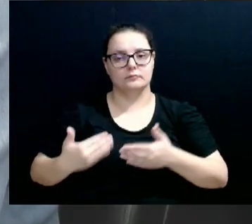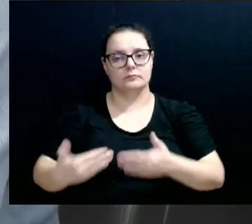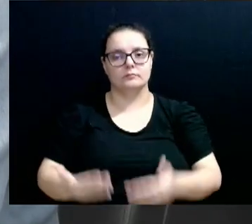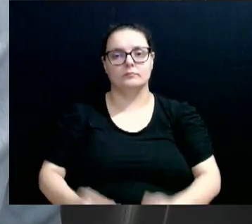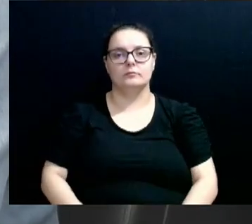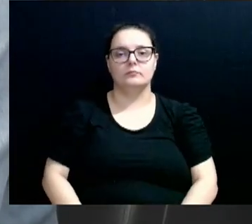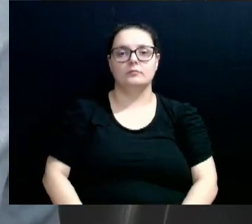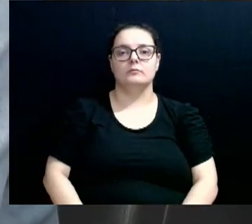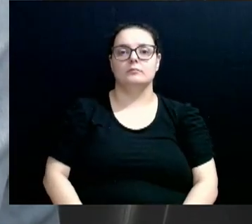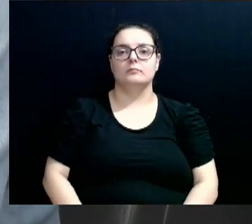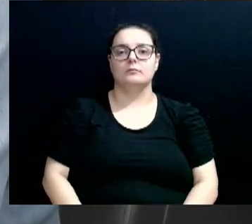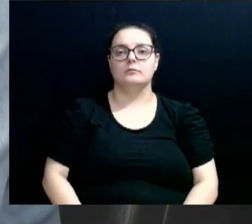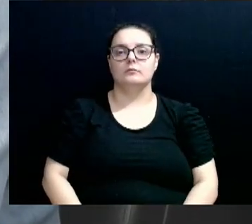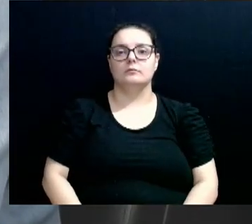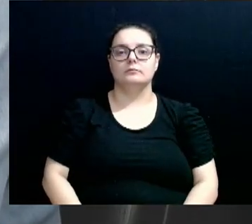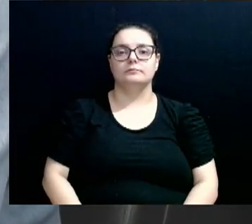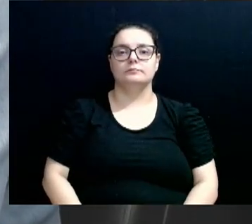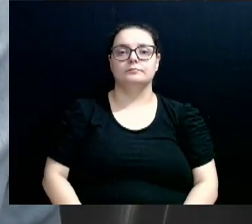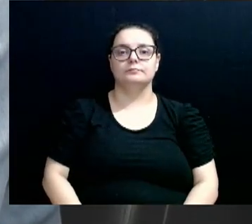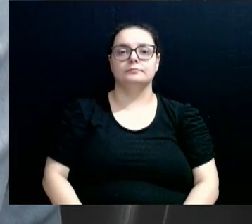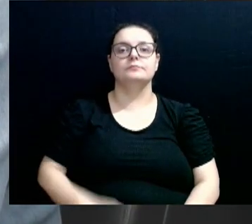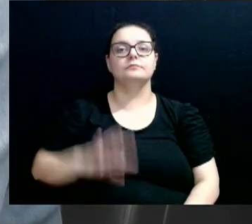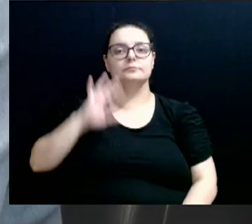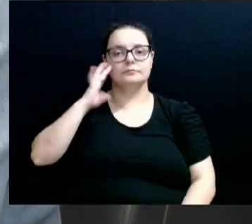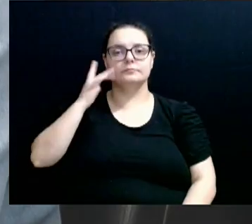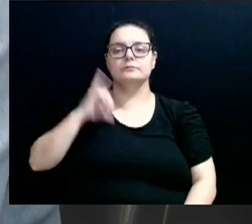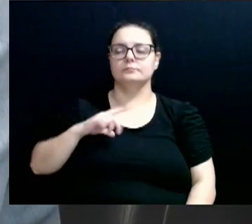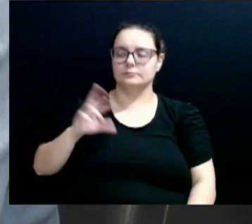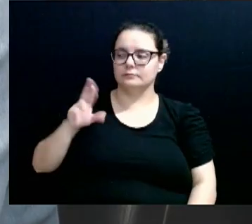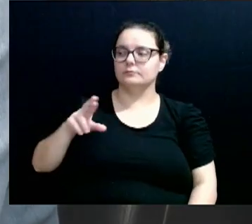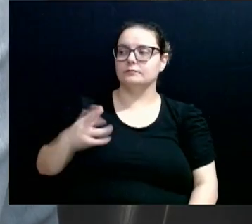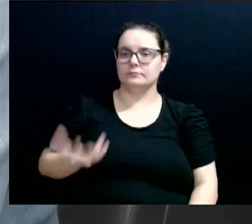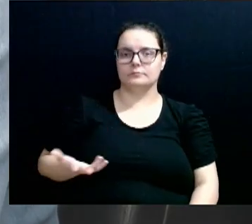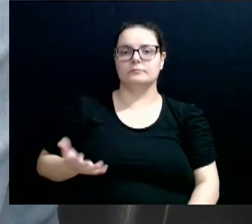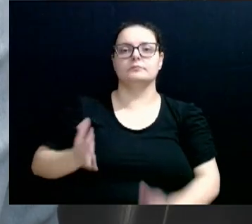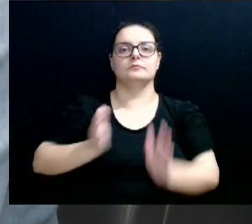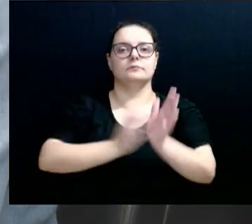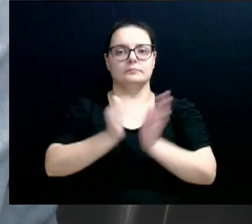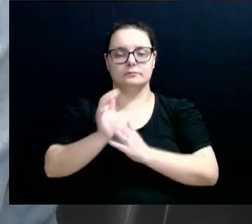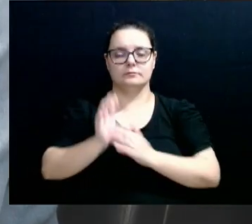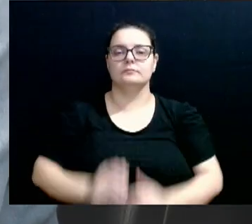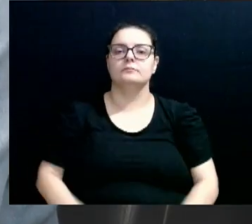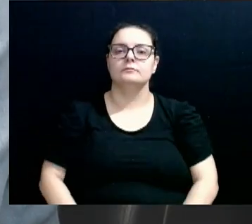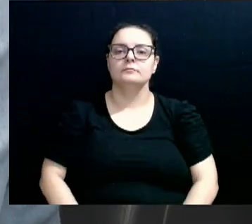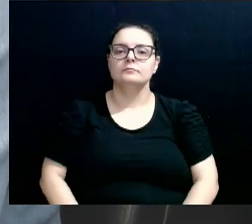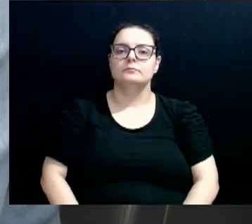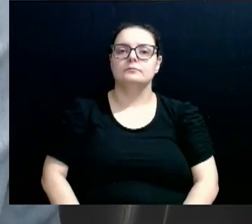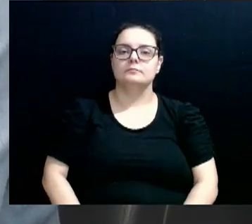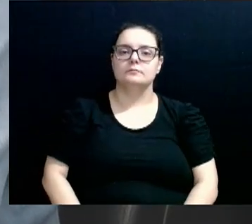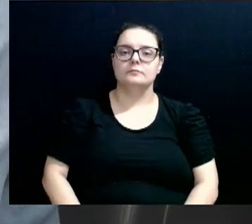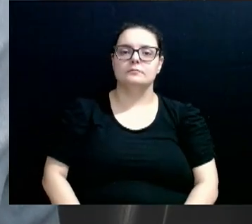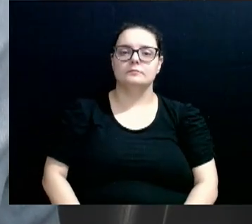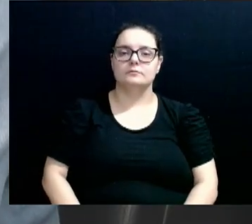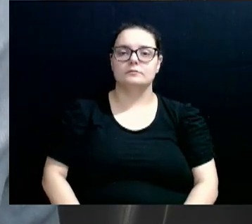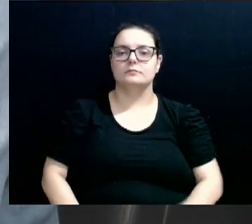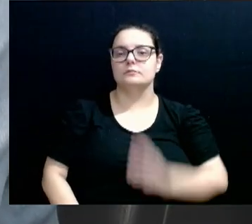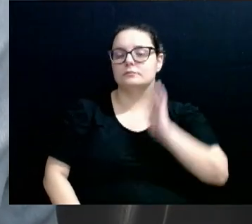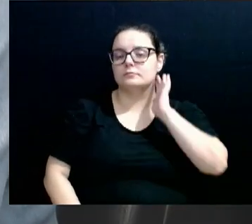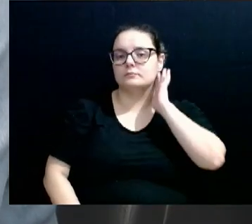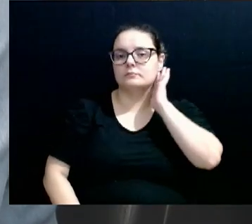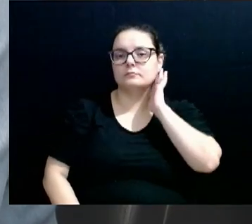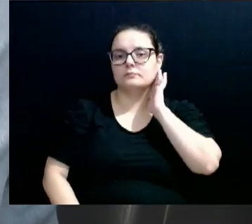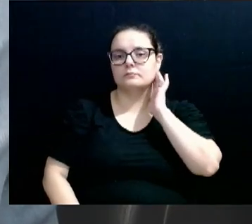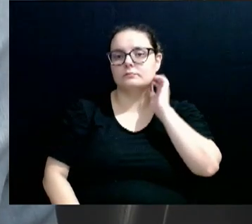essa coisa. Então acho que você tem razão, que o concurso público ele não pode deixar de